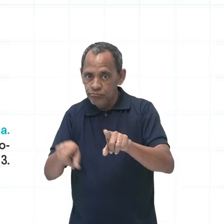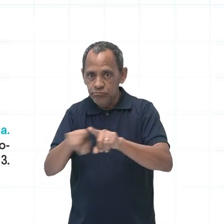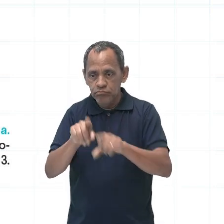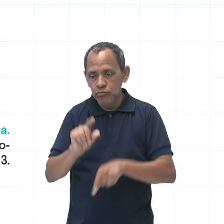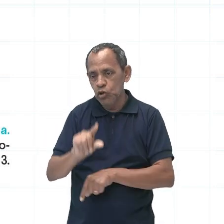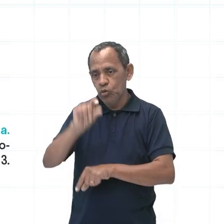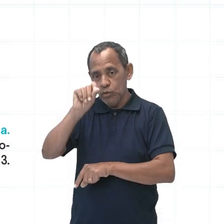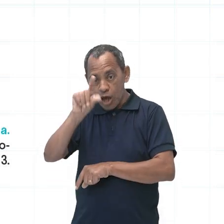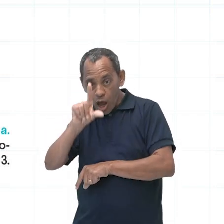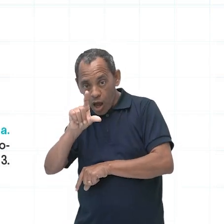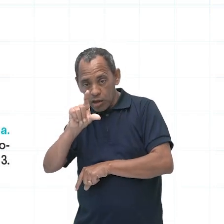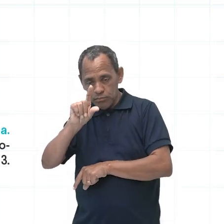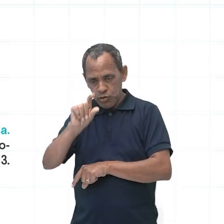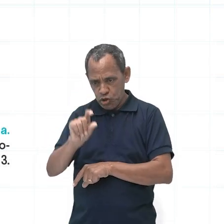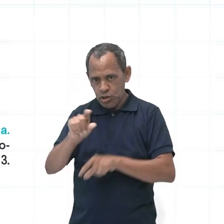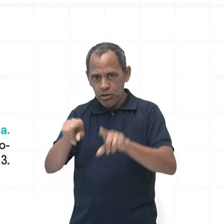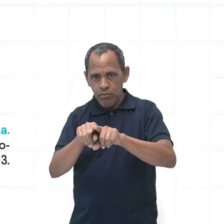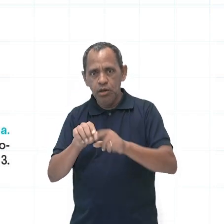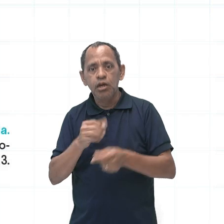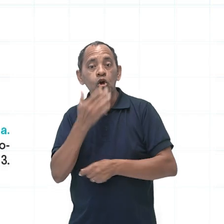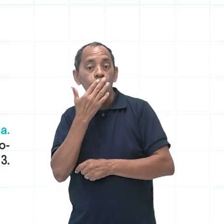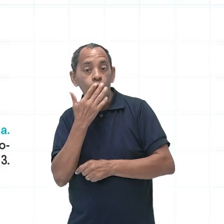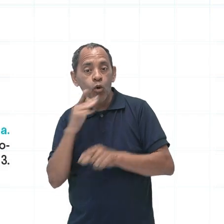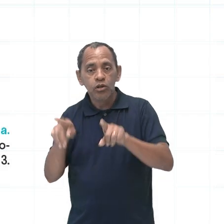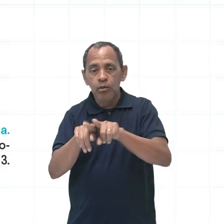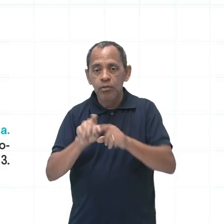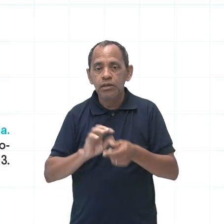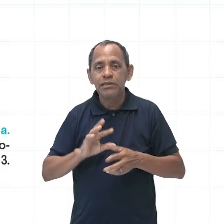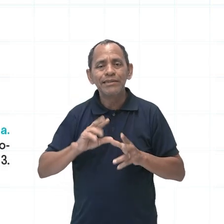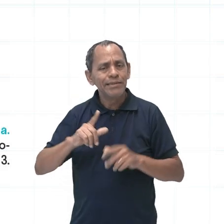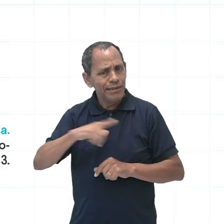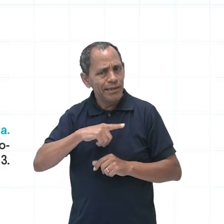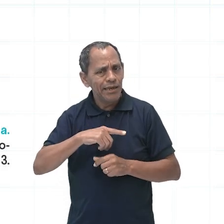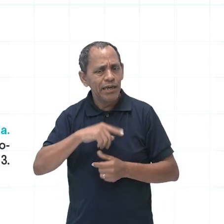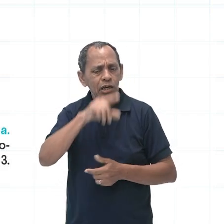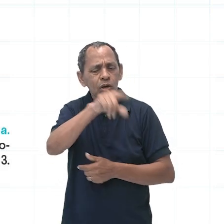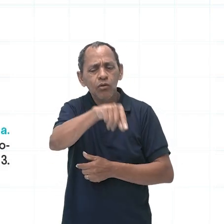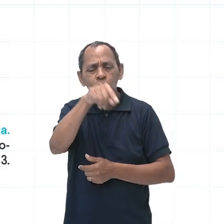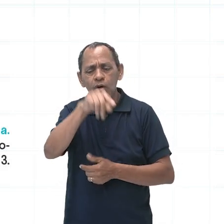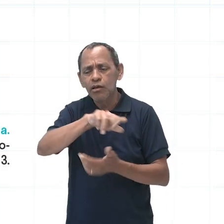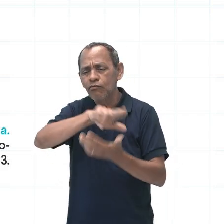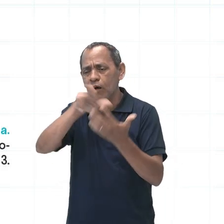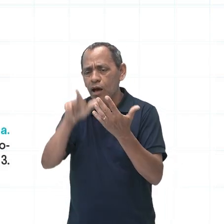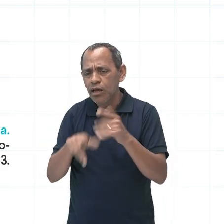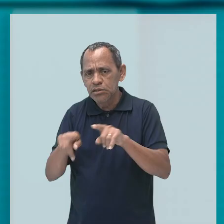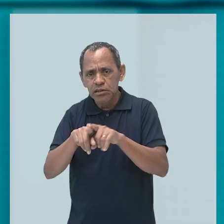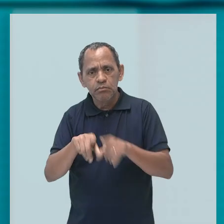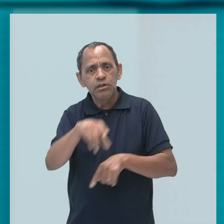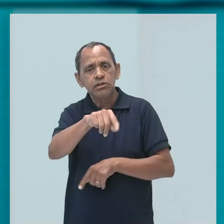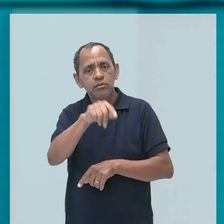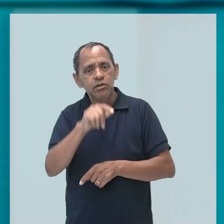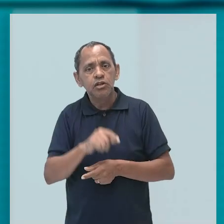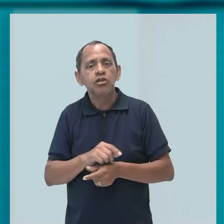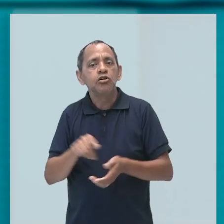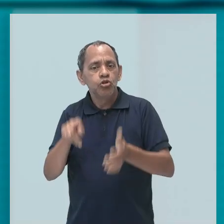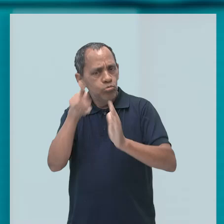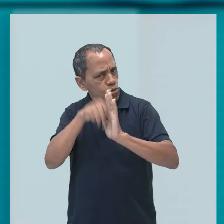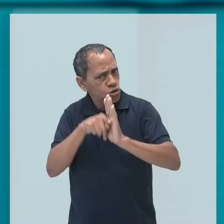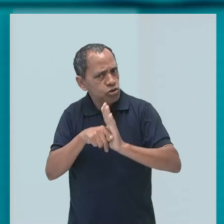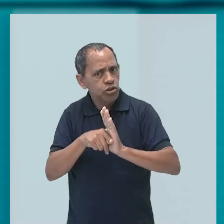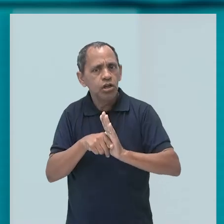Então, percebo que teve toda uma seleção, há toda uma escolha, e essas escolhas são sempre intencionais,